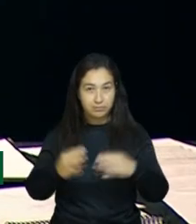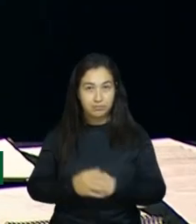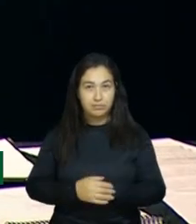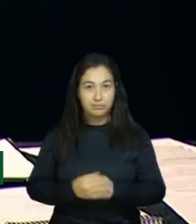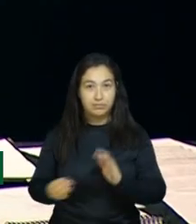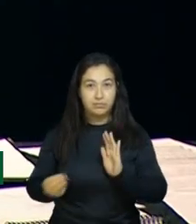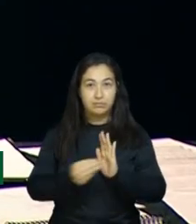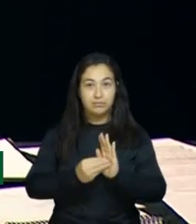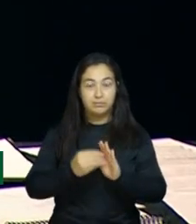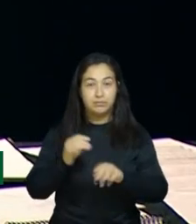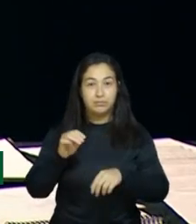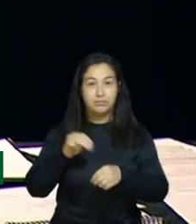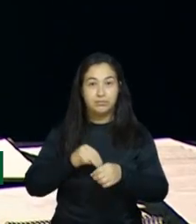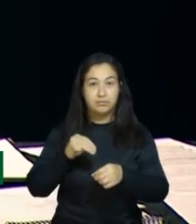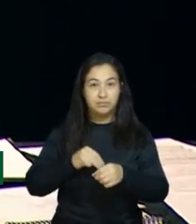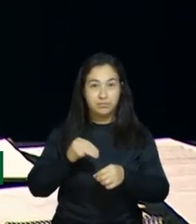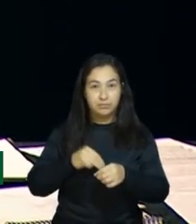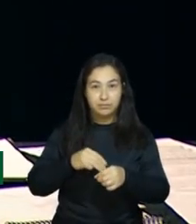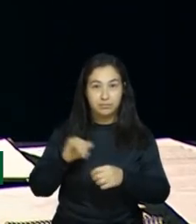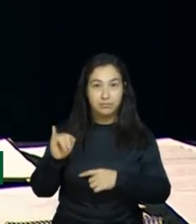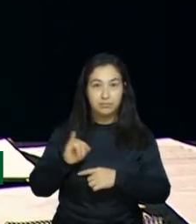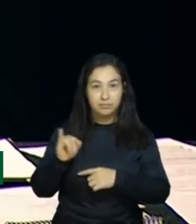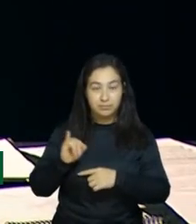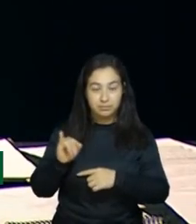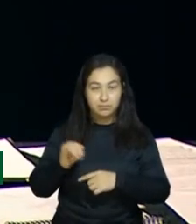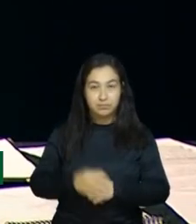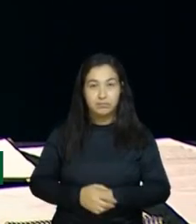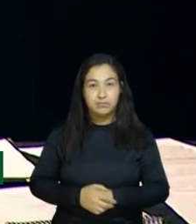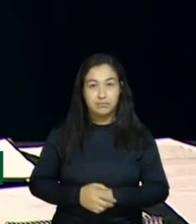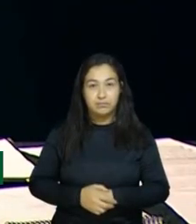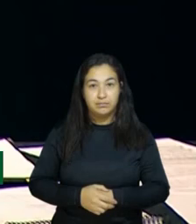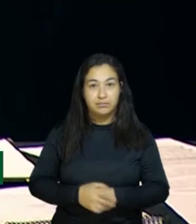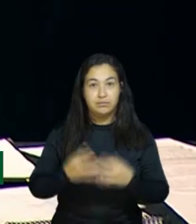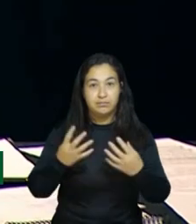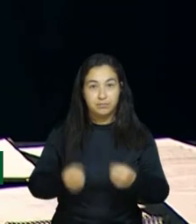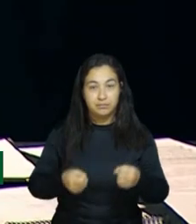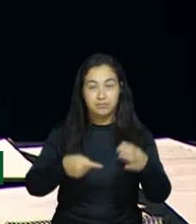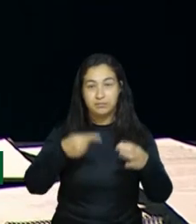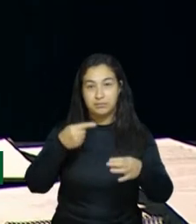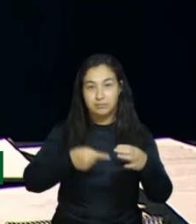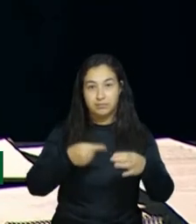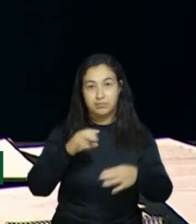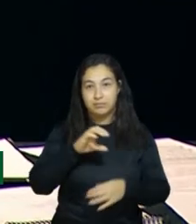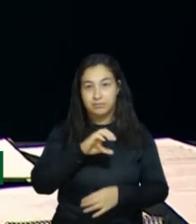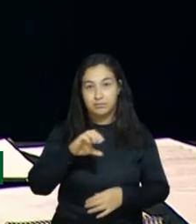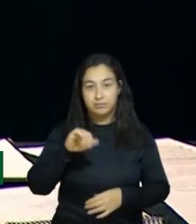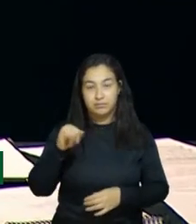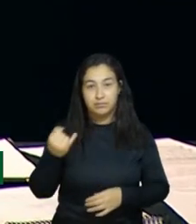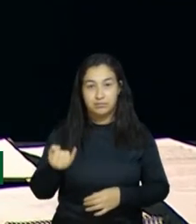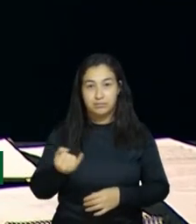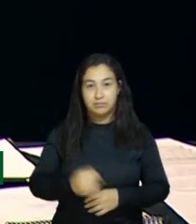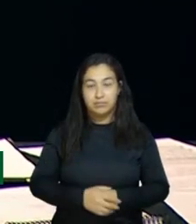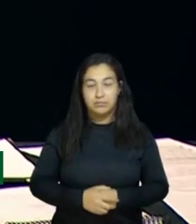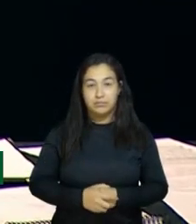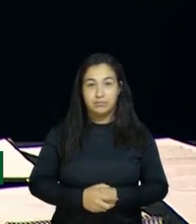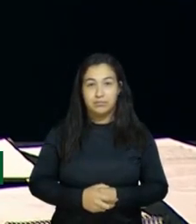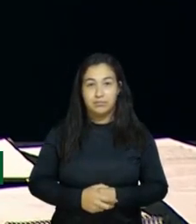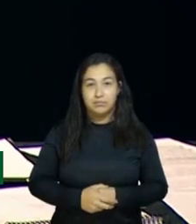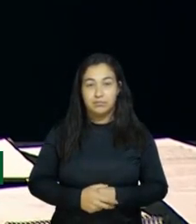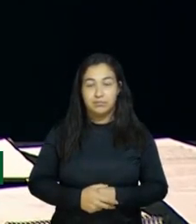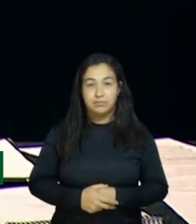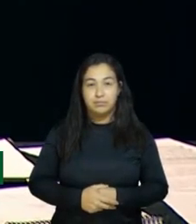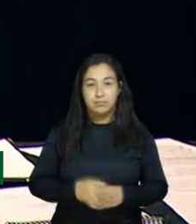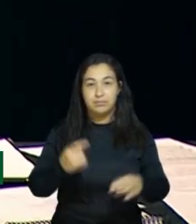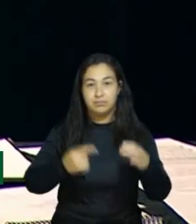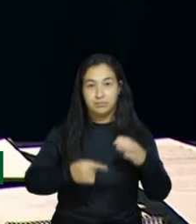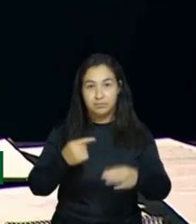município de Itajaí na rota, de que trata com pareceres favoráveis das comissões de Constituição e Justiça, relatoria deputado Napoleão Bernardes, Comissão